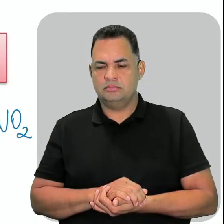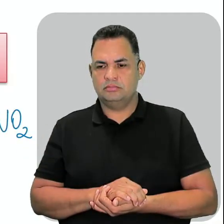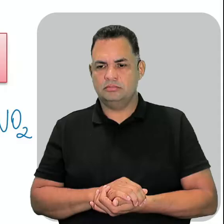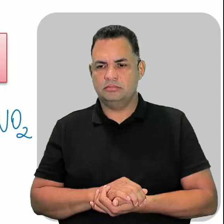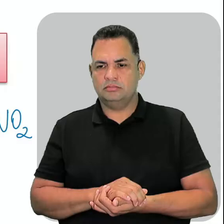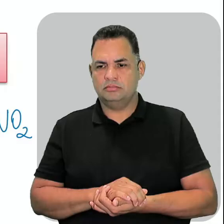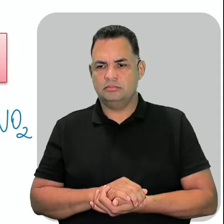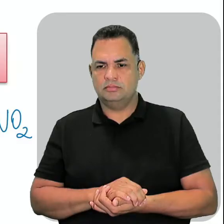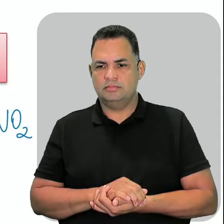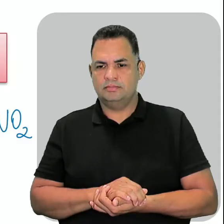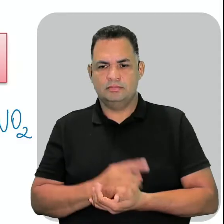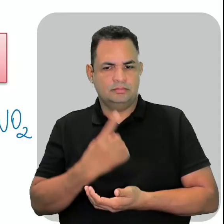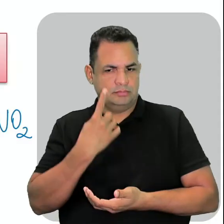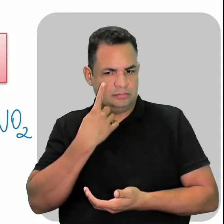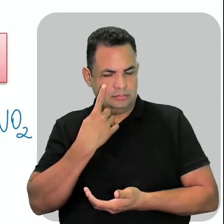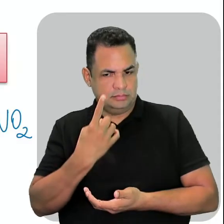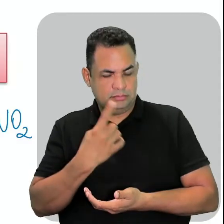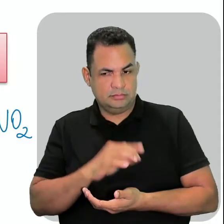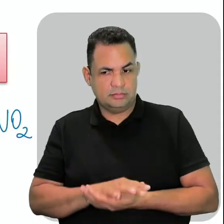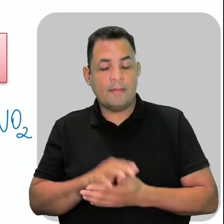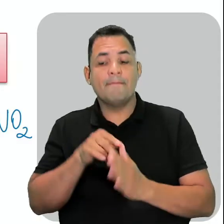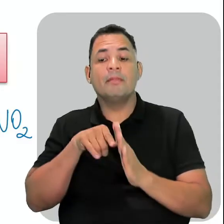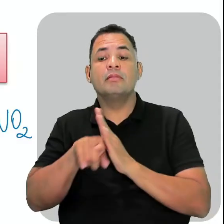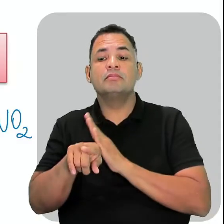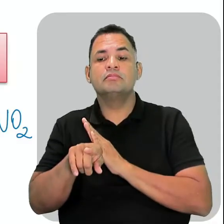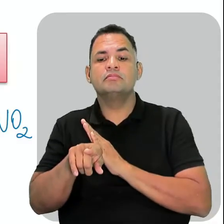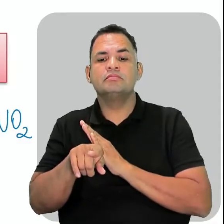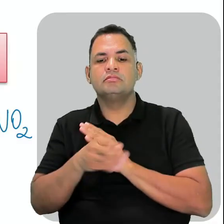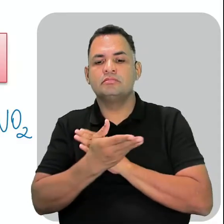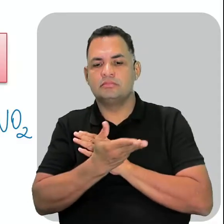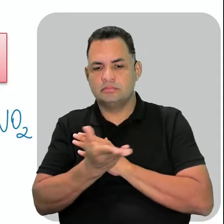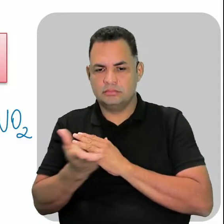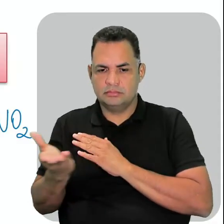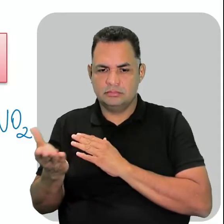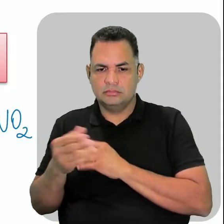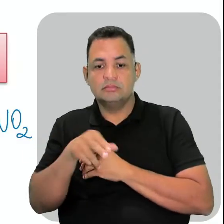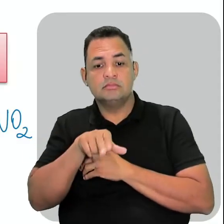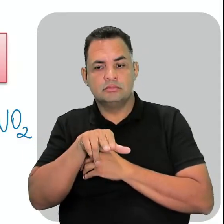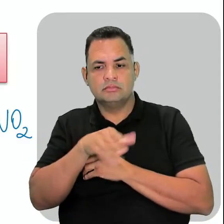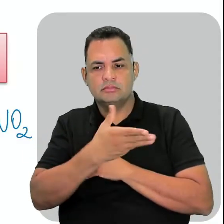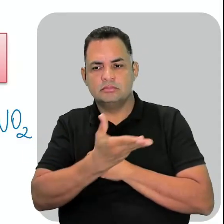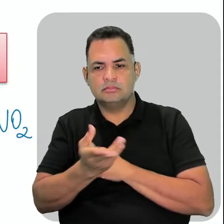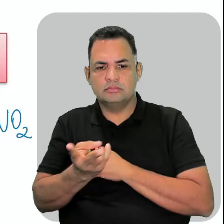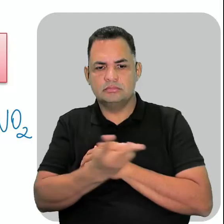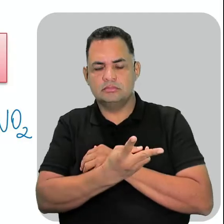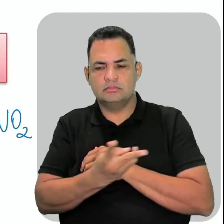NO2. Observem. Eu pergunto, esses caras aqui são iguais?